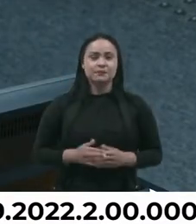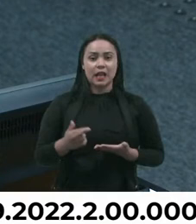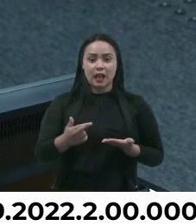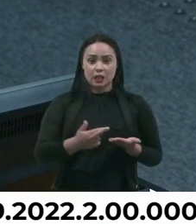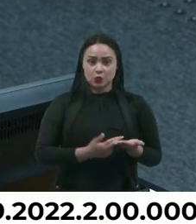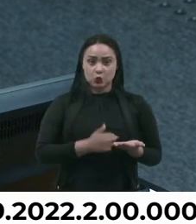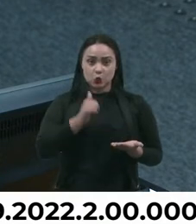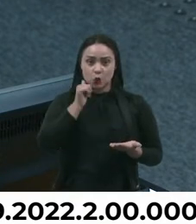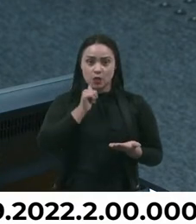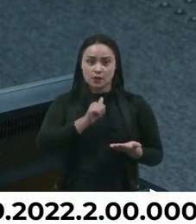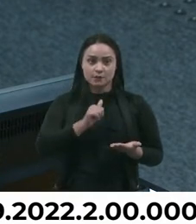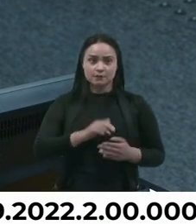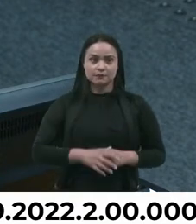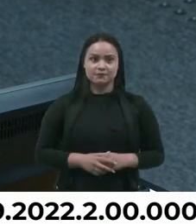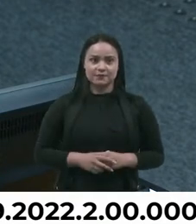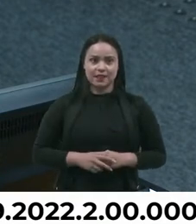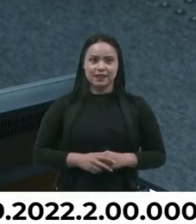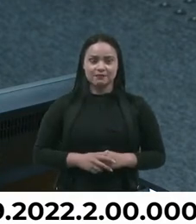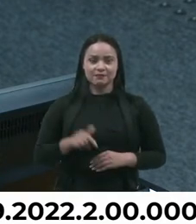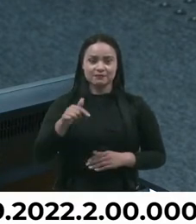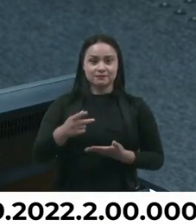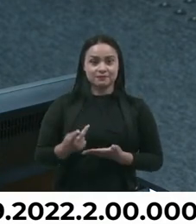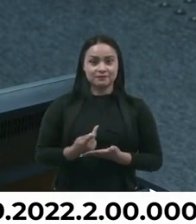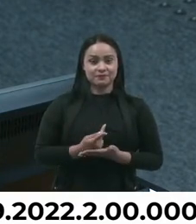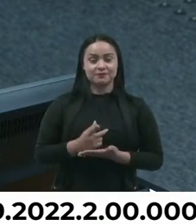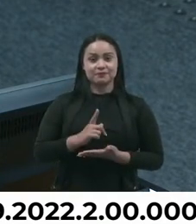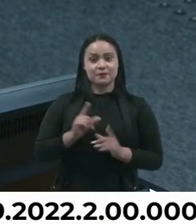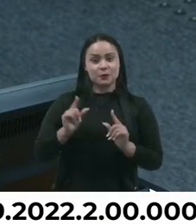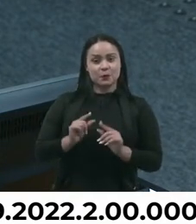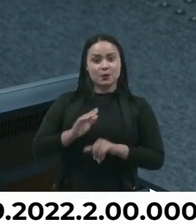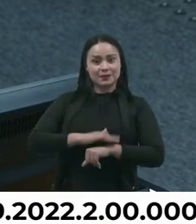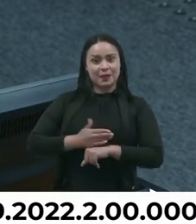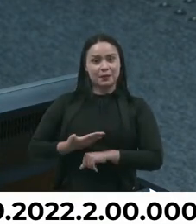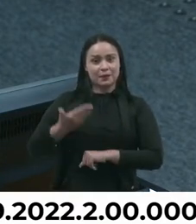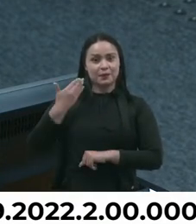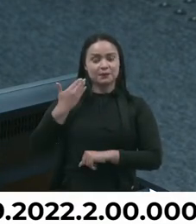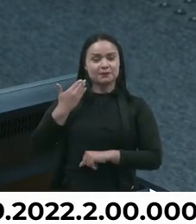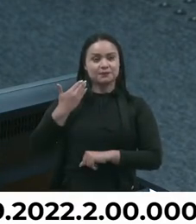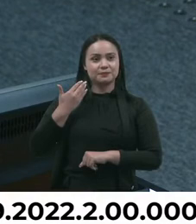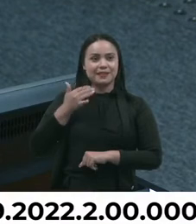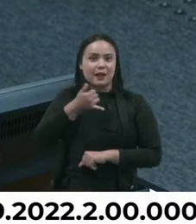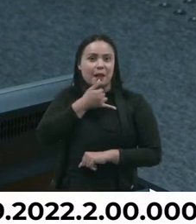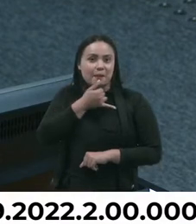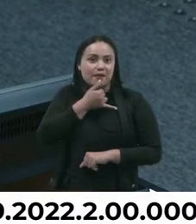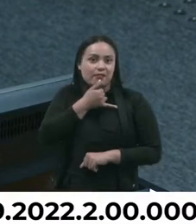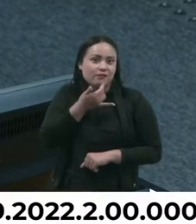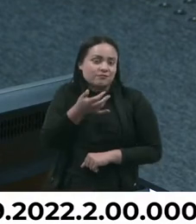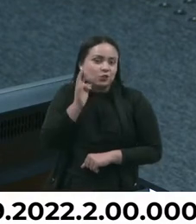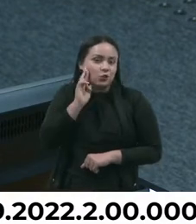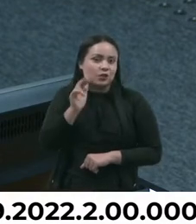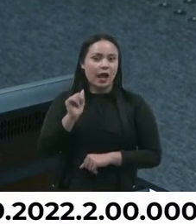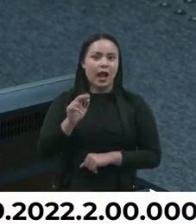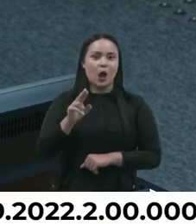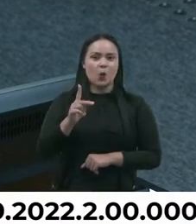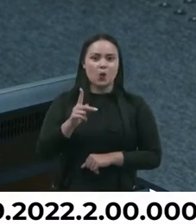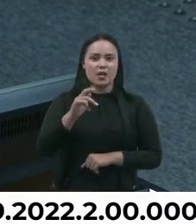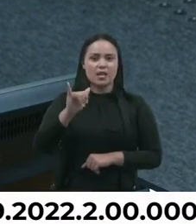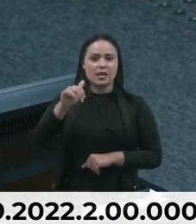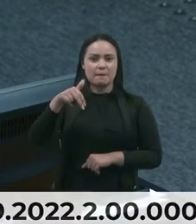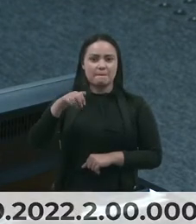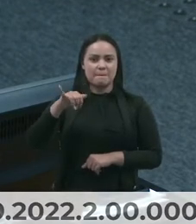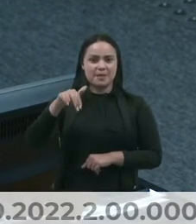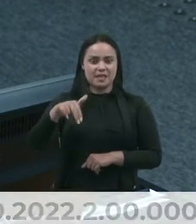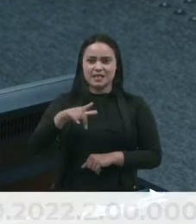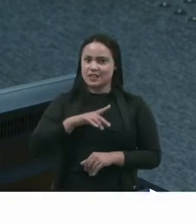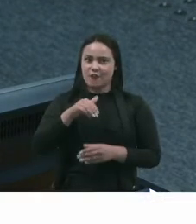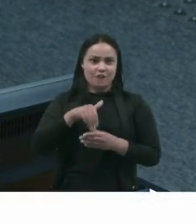relatora, e também, nesse caso, em assentada recente, eu lamentei com o doutor Alckmin que eu não votaria,